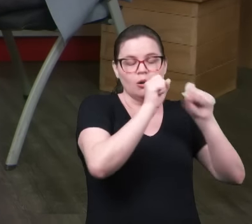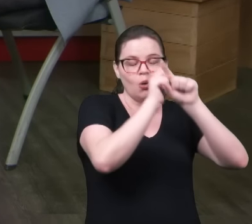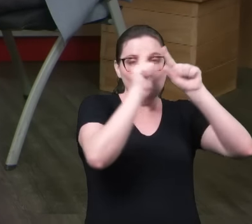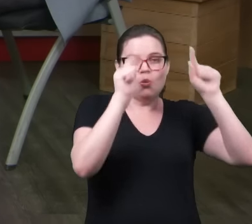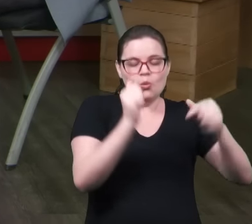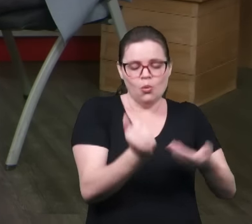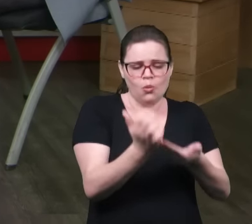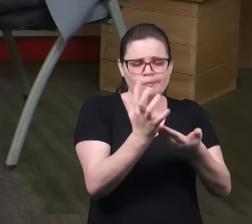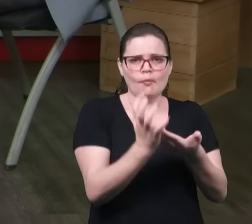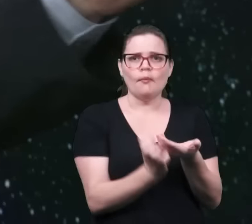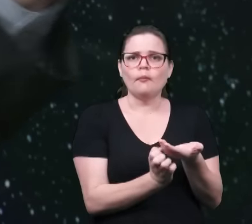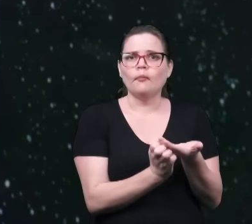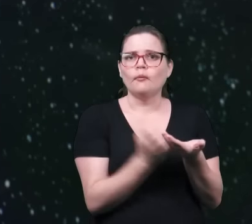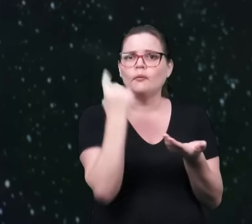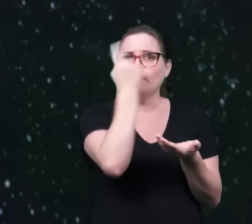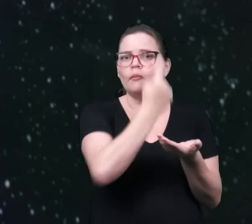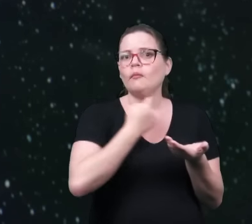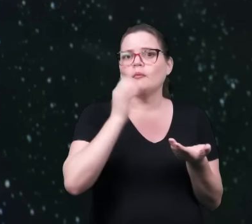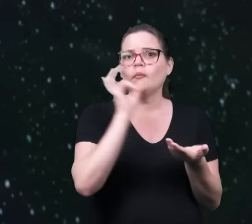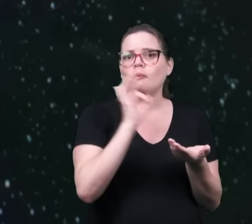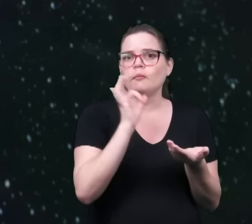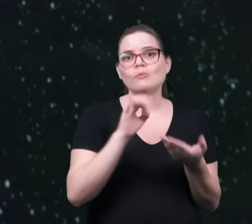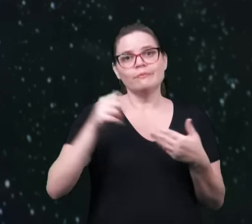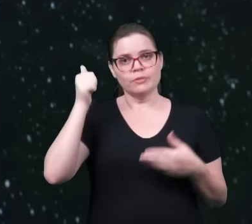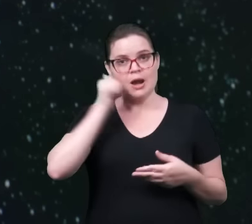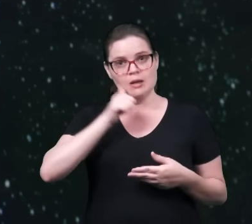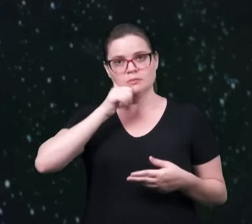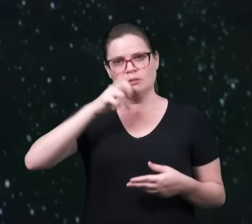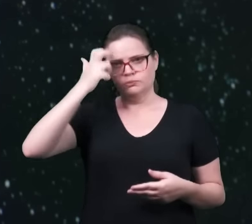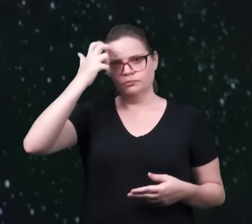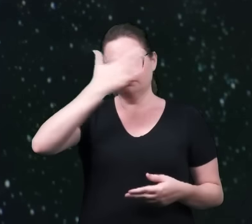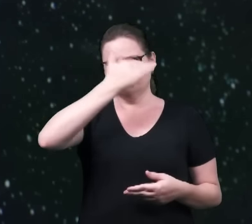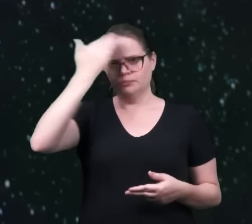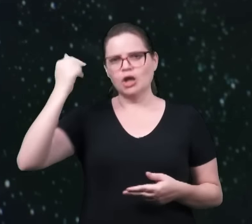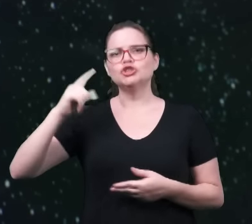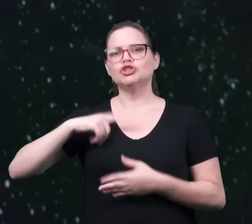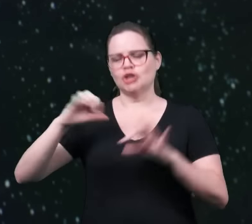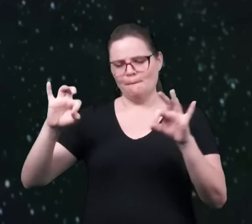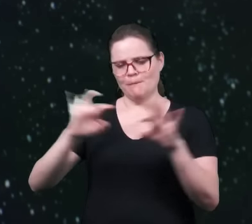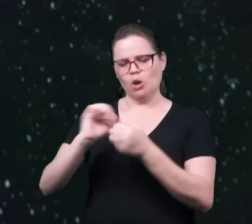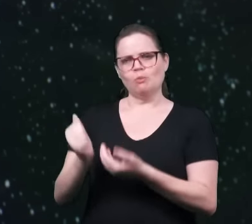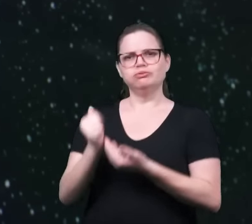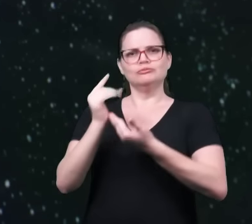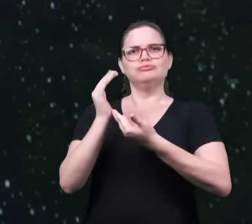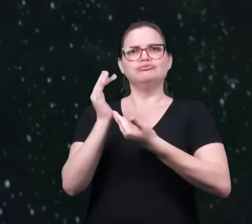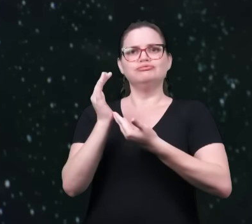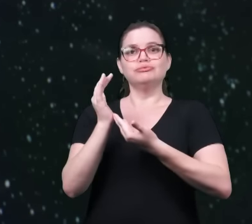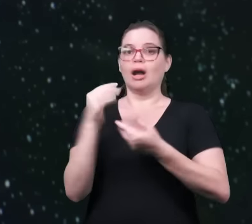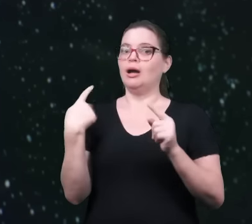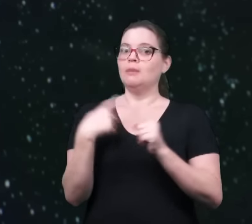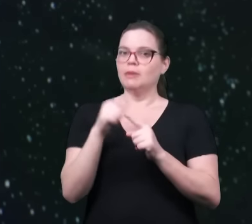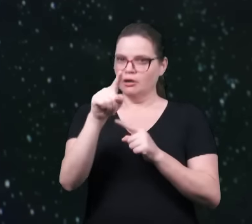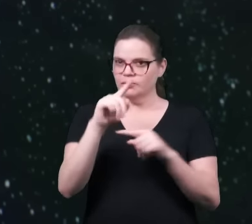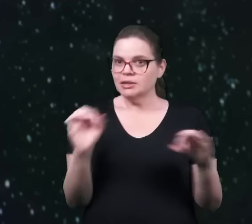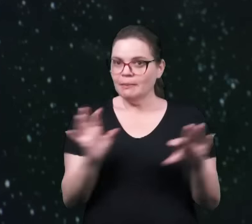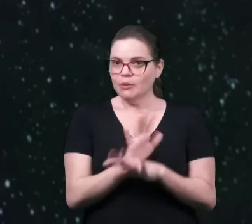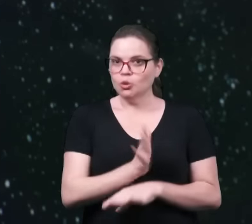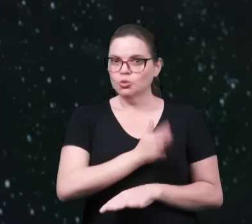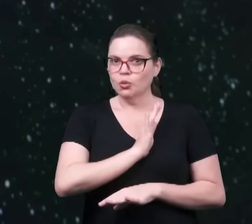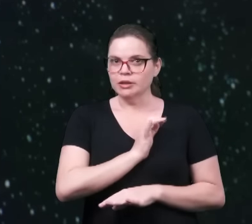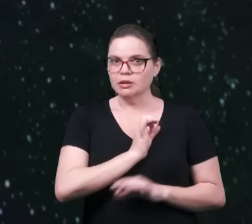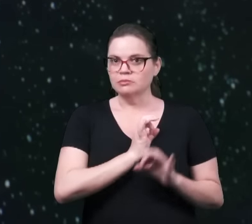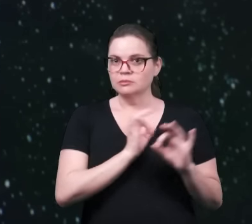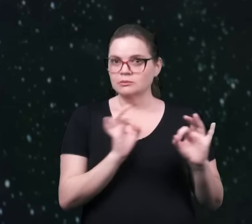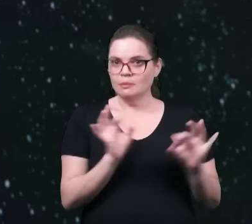festa? E Sérgio mencionou aqui, o toque da trombeta não é de corneta. Não vai ser esse ouvido que vai ouvir o toque da trombeta. Amém. É